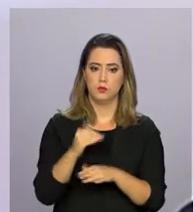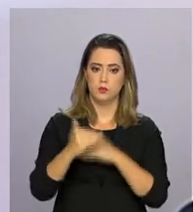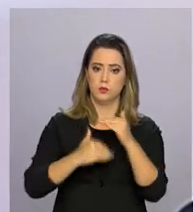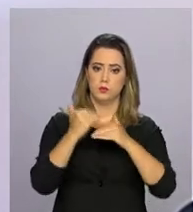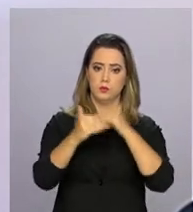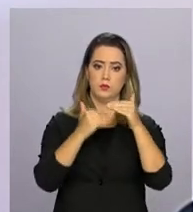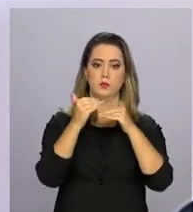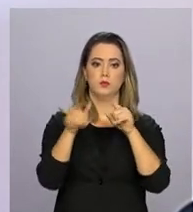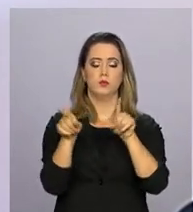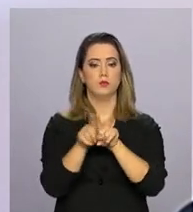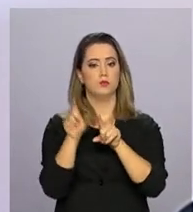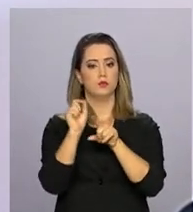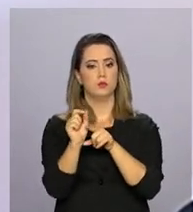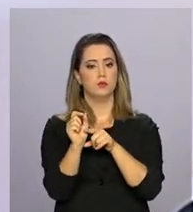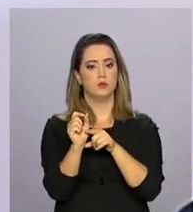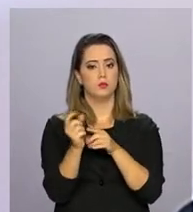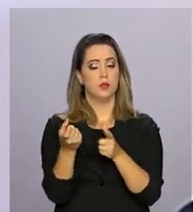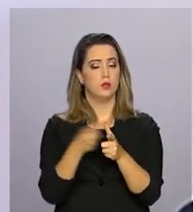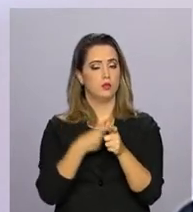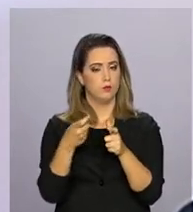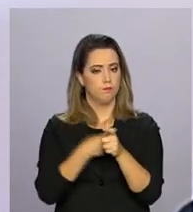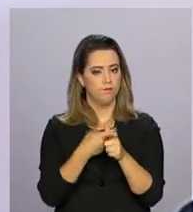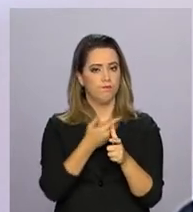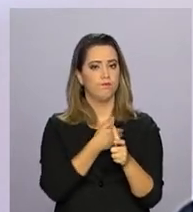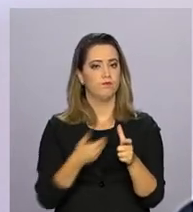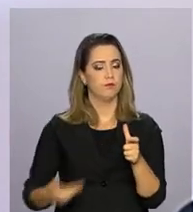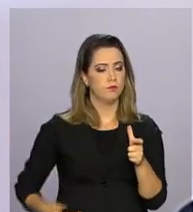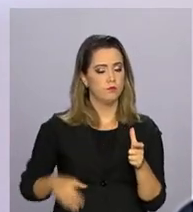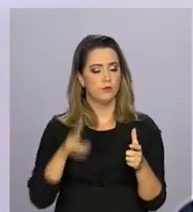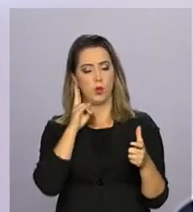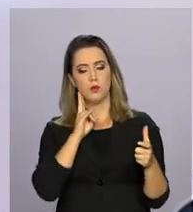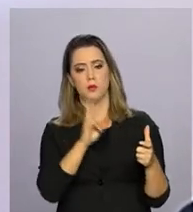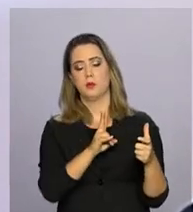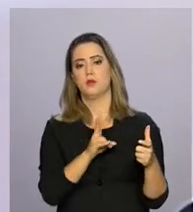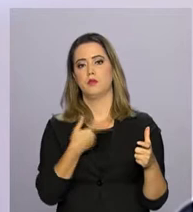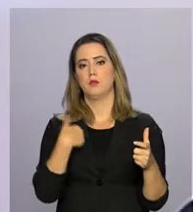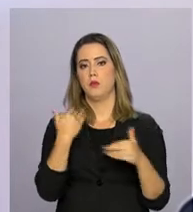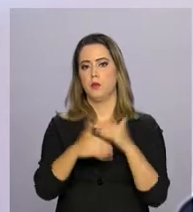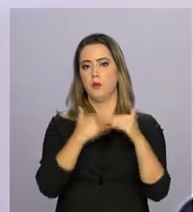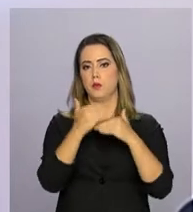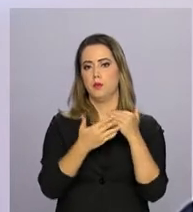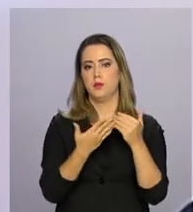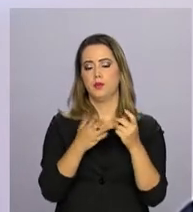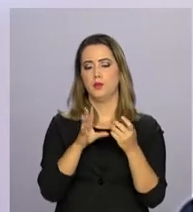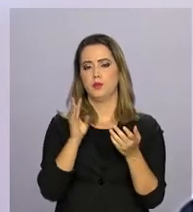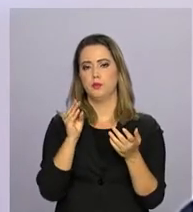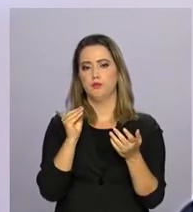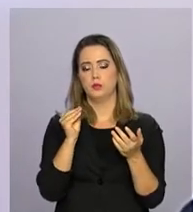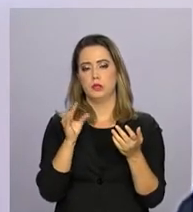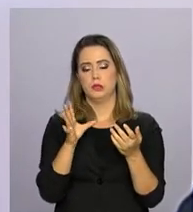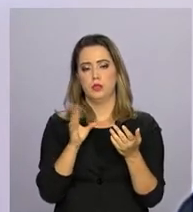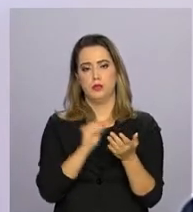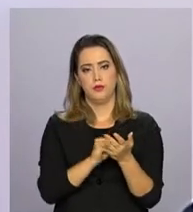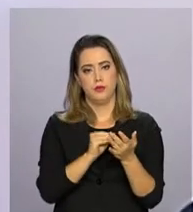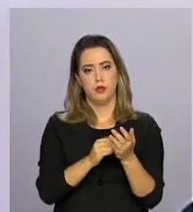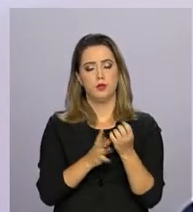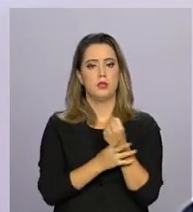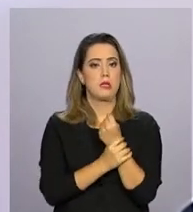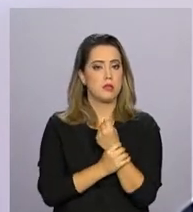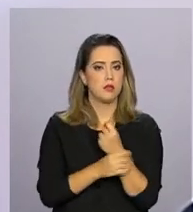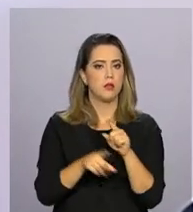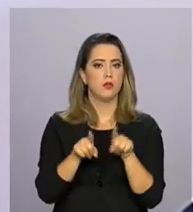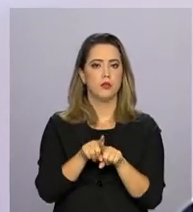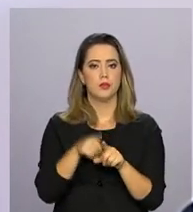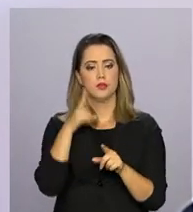aumento da dívida pública em última análise o aumento da insegurança queda da confiança na sustentabilidade